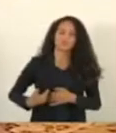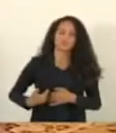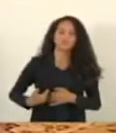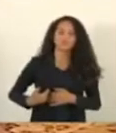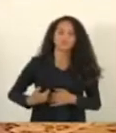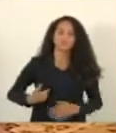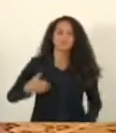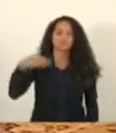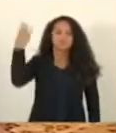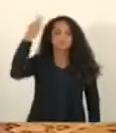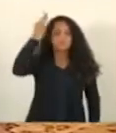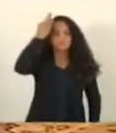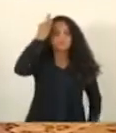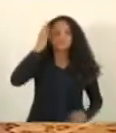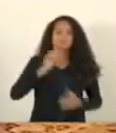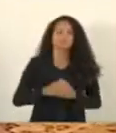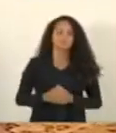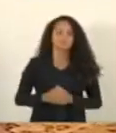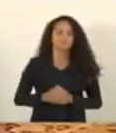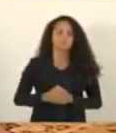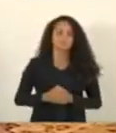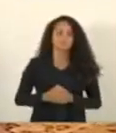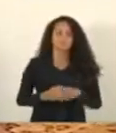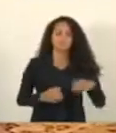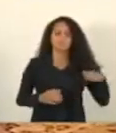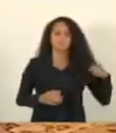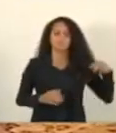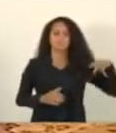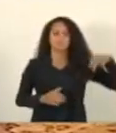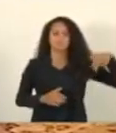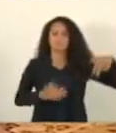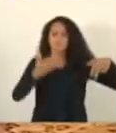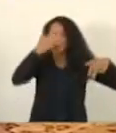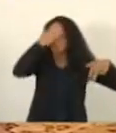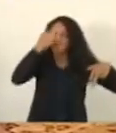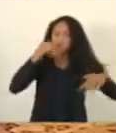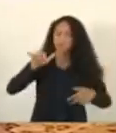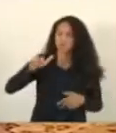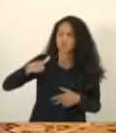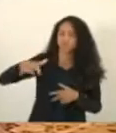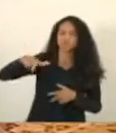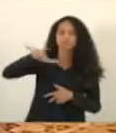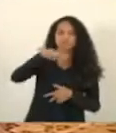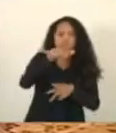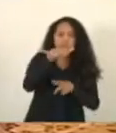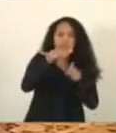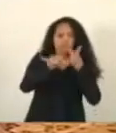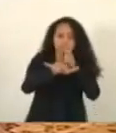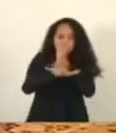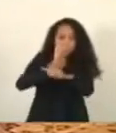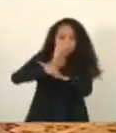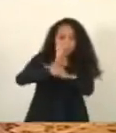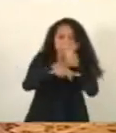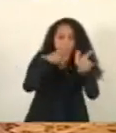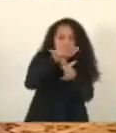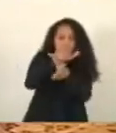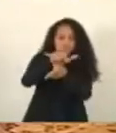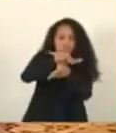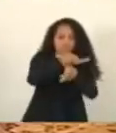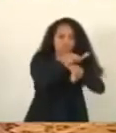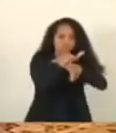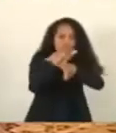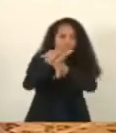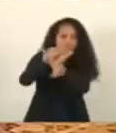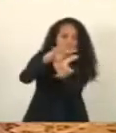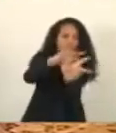o governador Casagrande, passa assim, tem um drone, né, aquelas filmagens cinematográficas